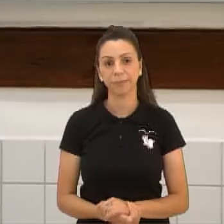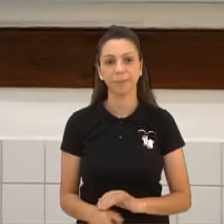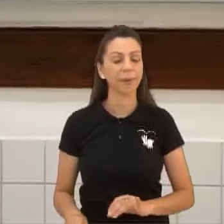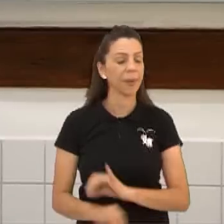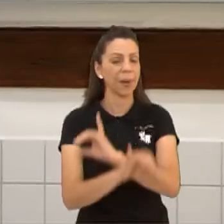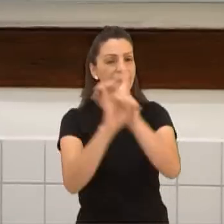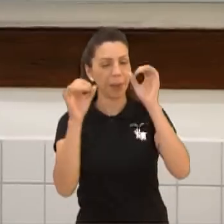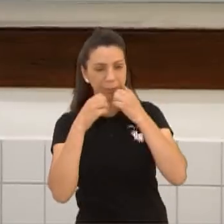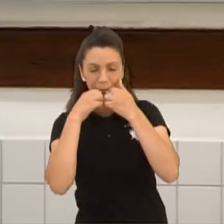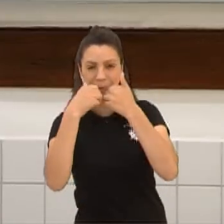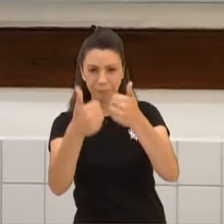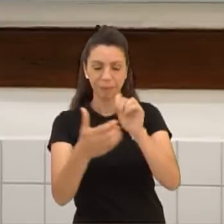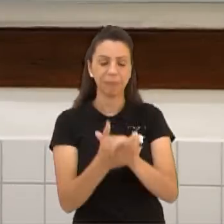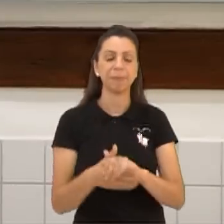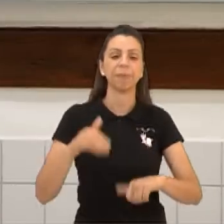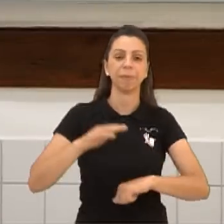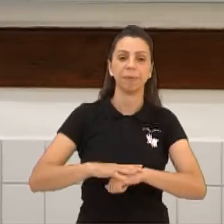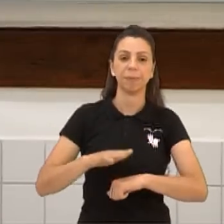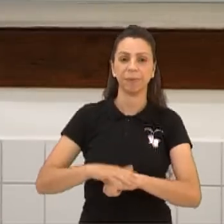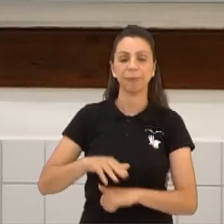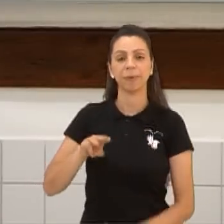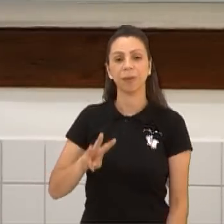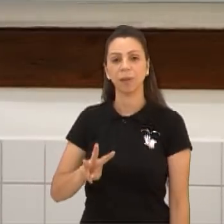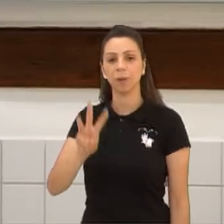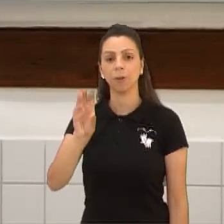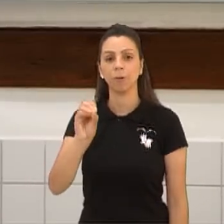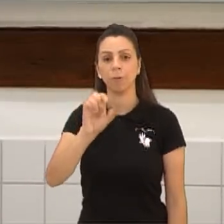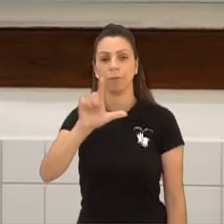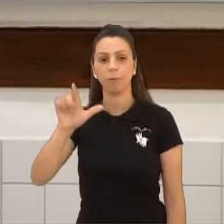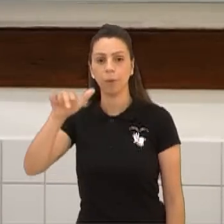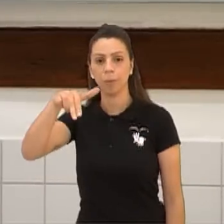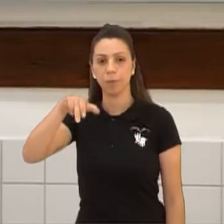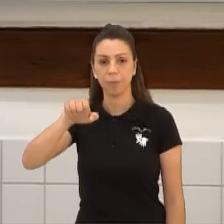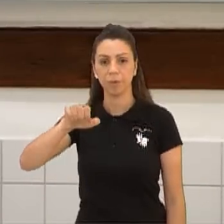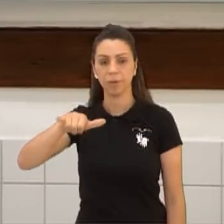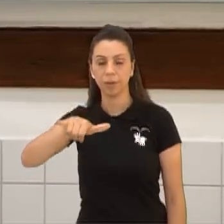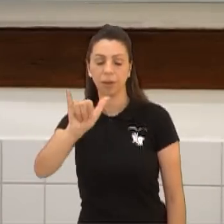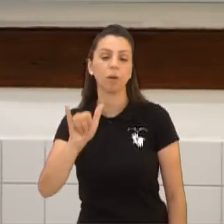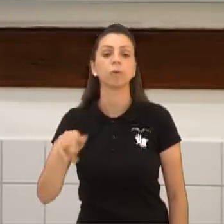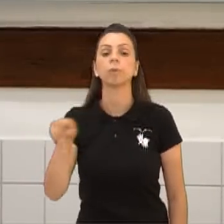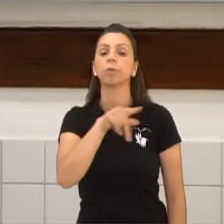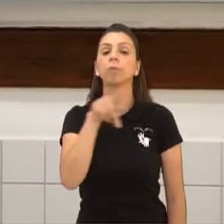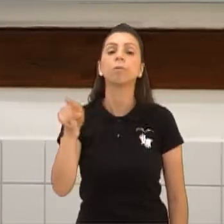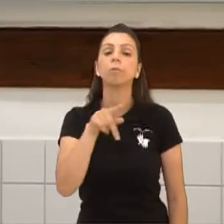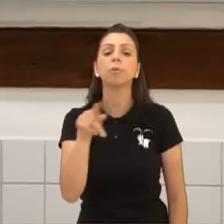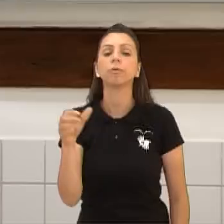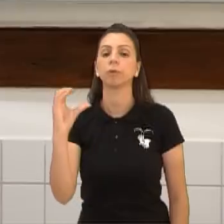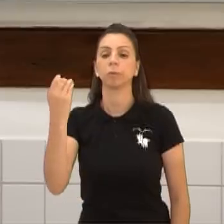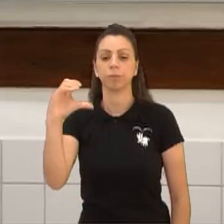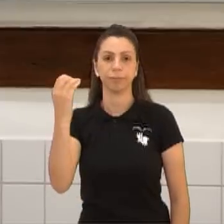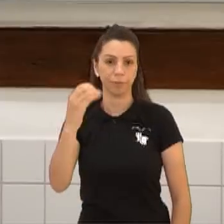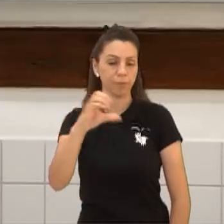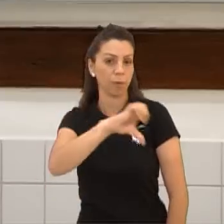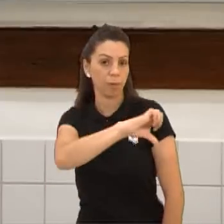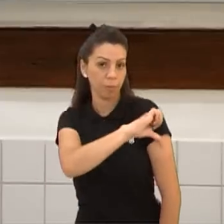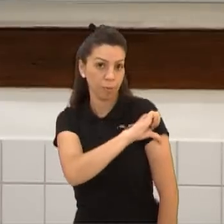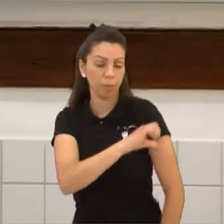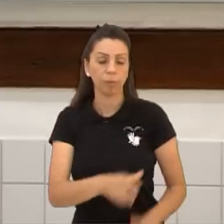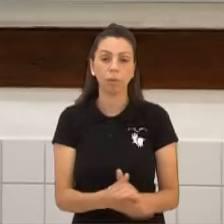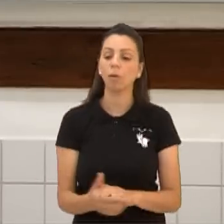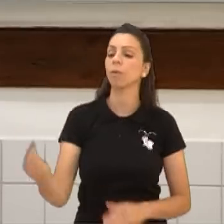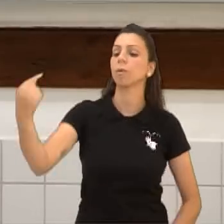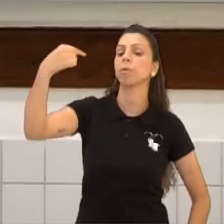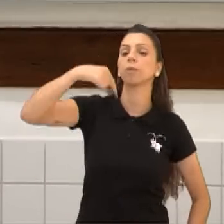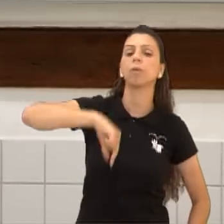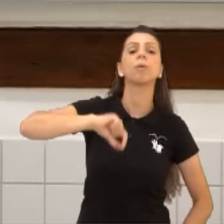Olá pessoal, tudo bem? Aqui é o professor Volney, sou professor de Ciências do 9º ano. Estamos aqui para mais uma aula, onde hoje